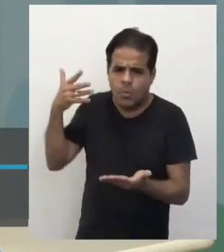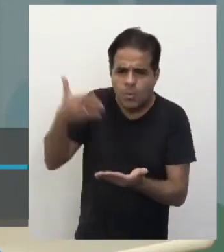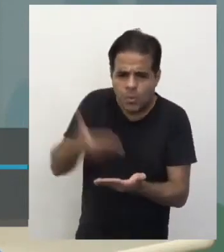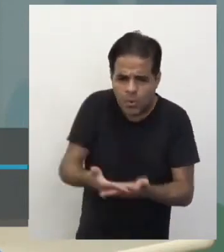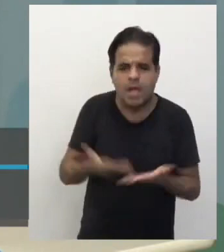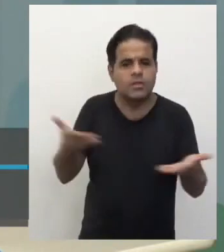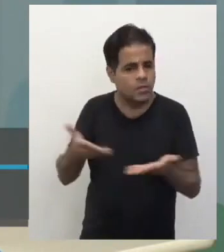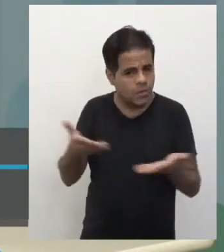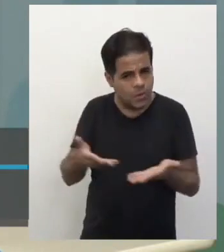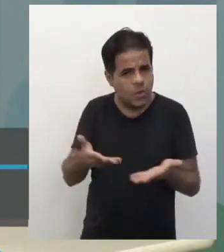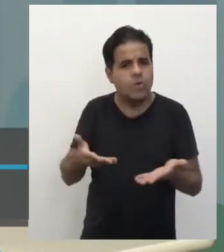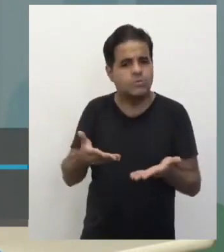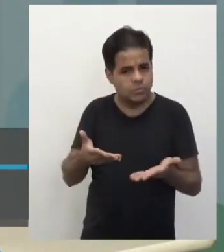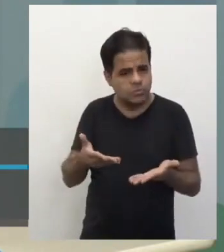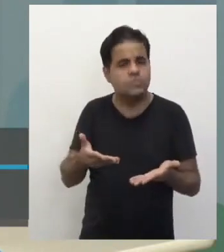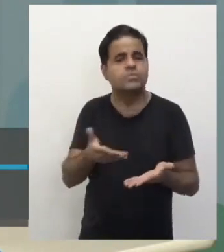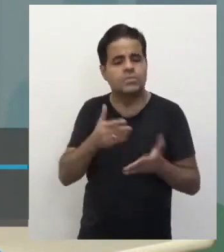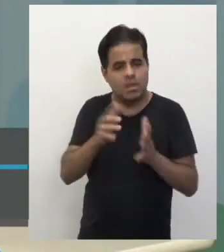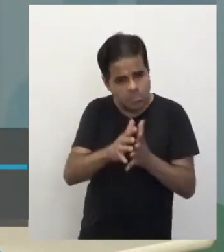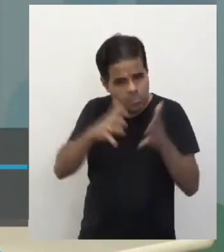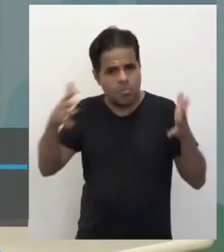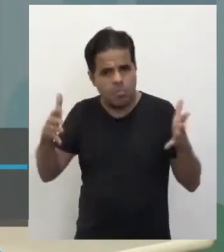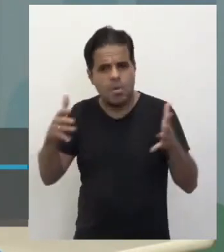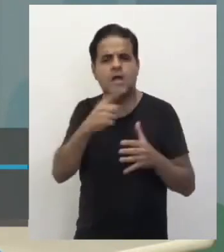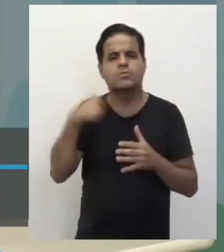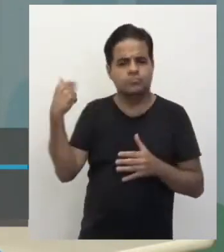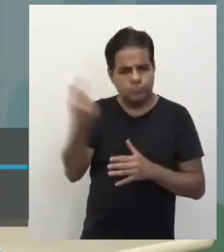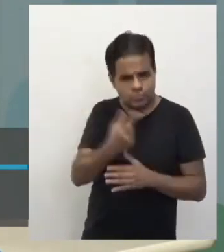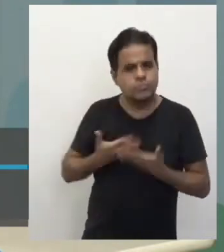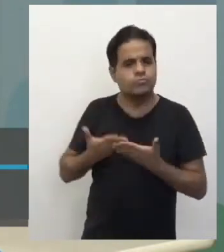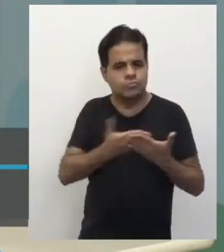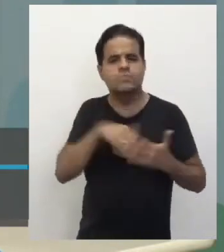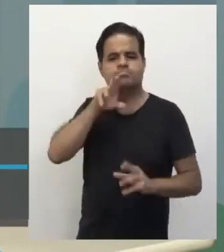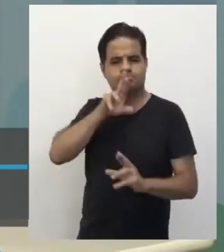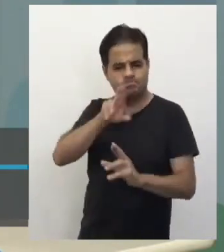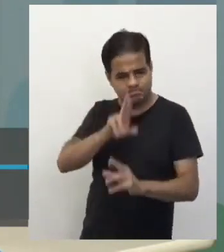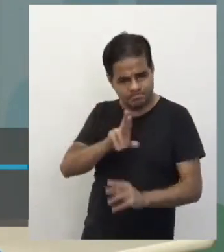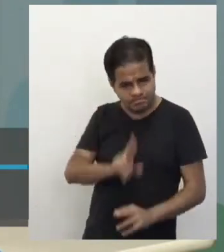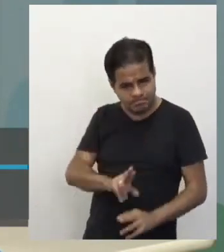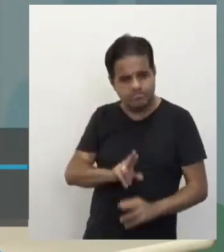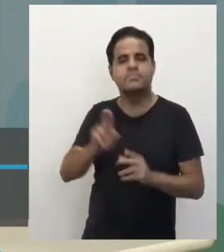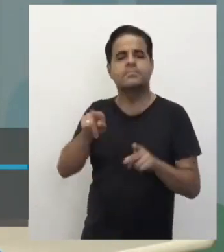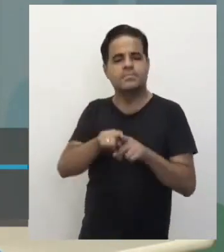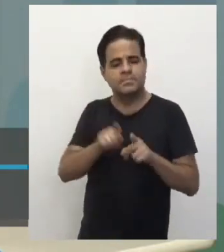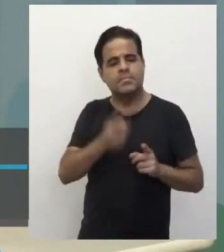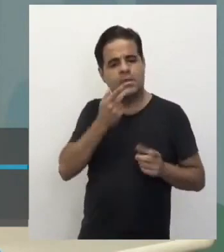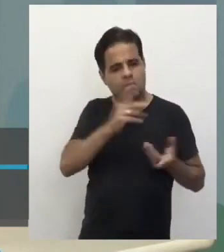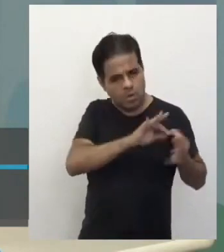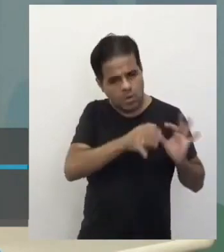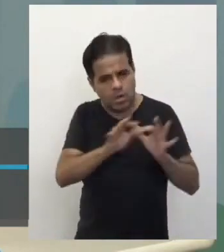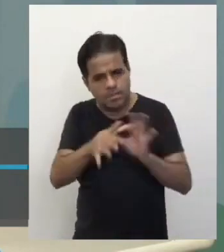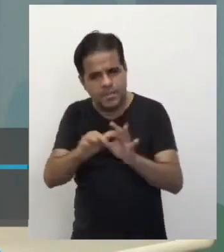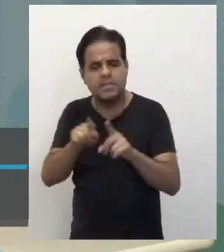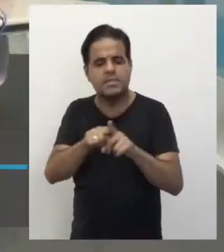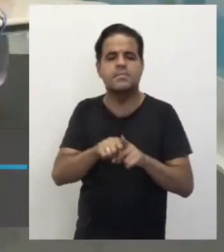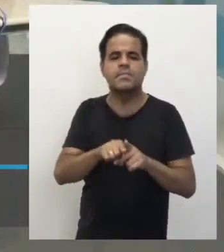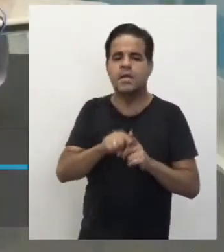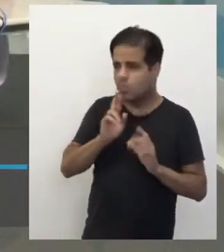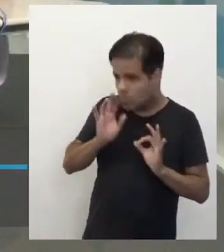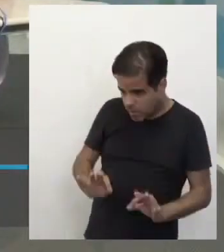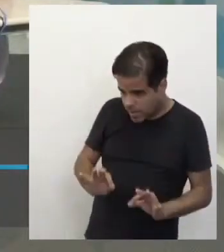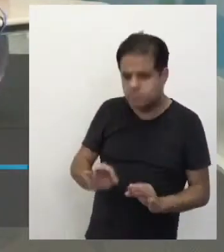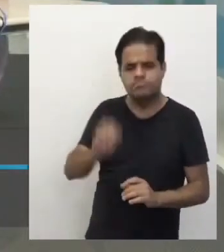dias. No geral, assim, a maior parte dos estudantes responderam também em relação a Olimpíadas, tá correto?